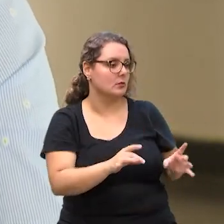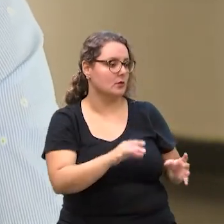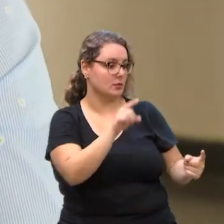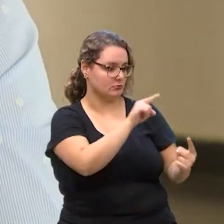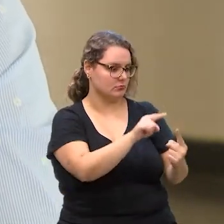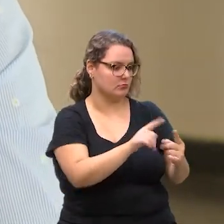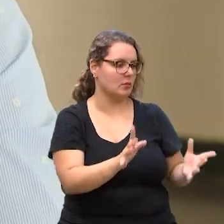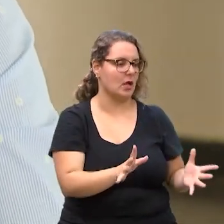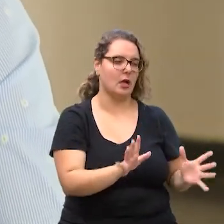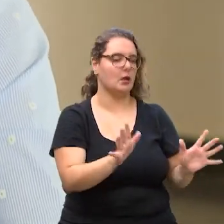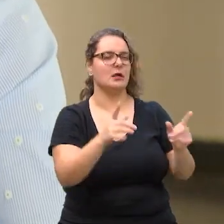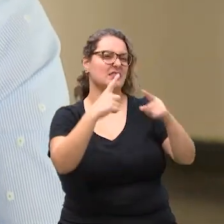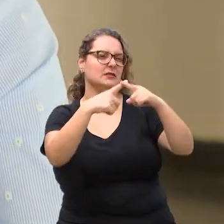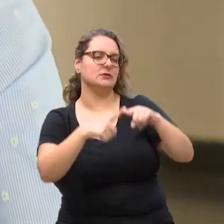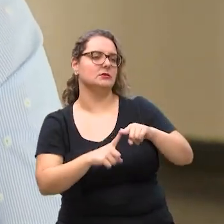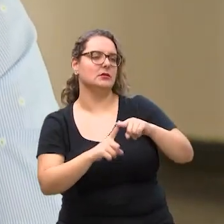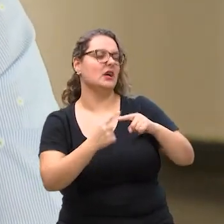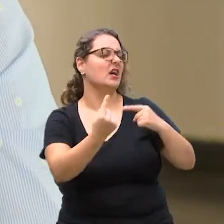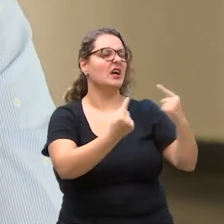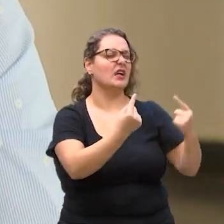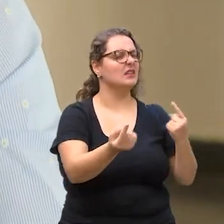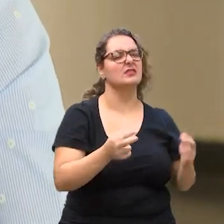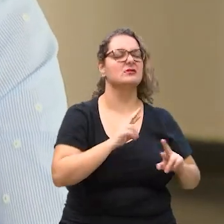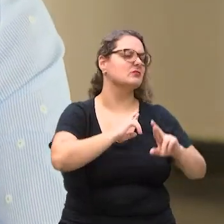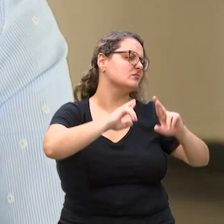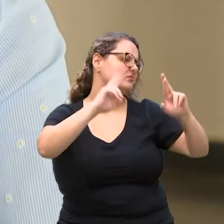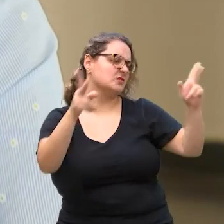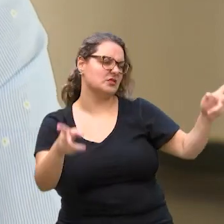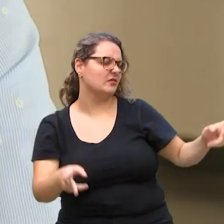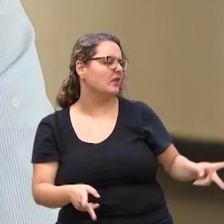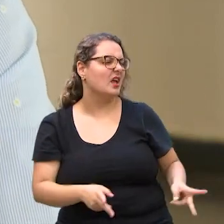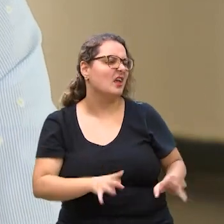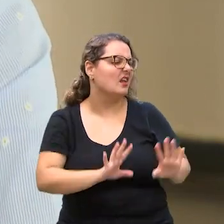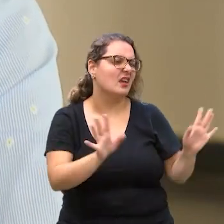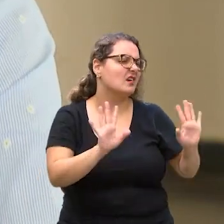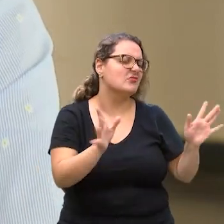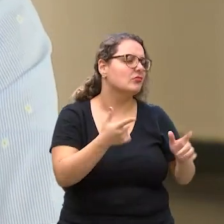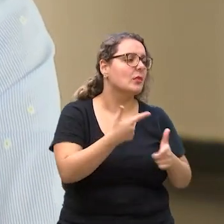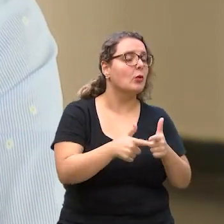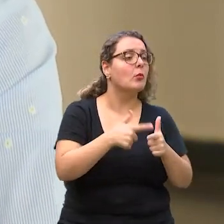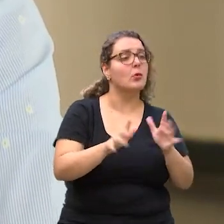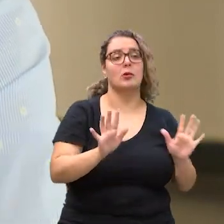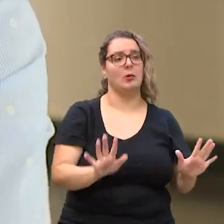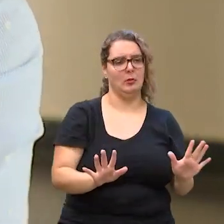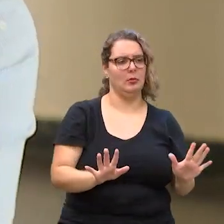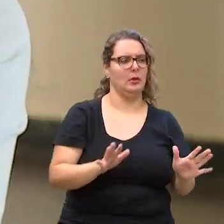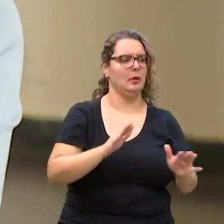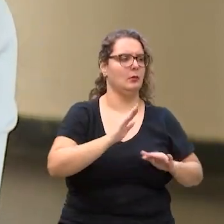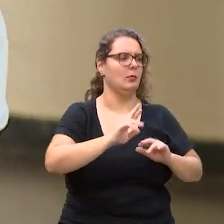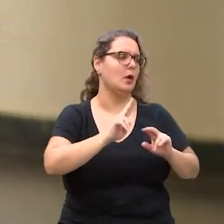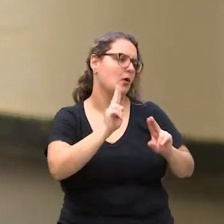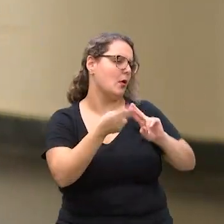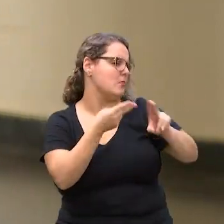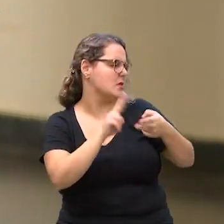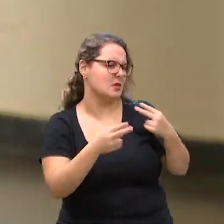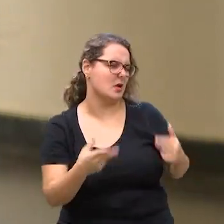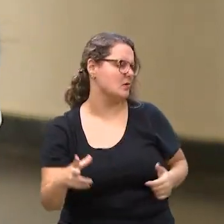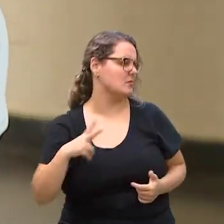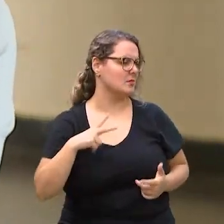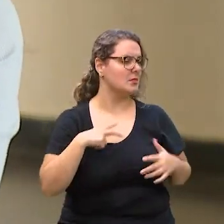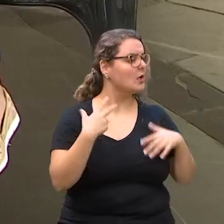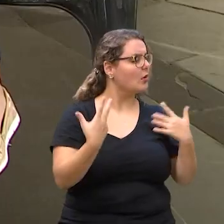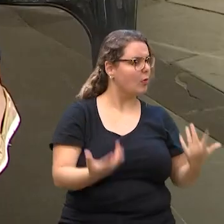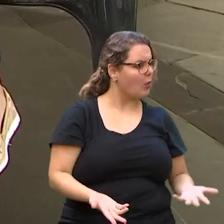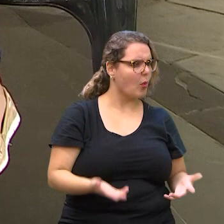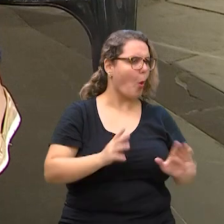para centralizar. Ou não, esse jogo pode cada um trabalhar em si, com o que tem de habilidade mais